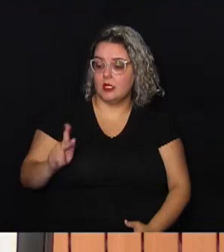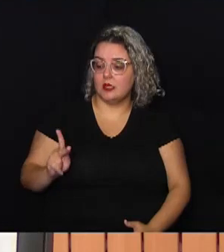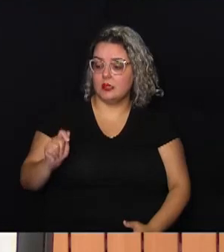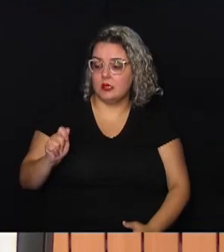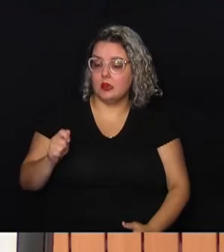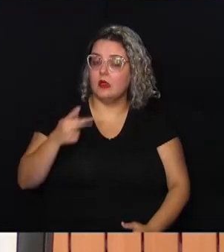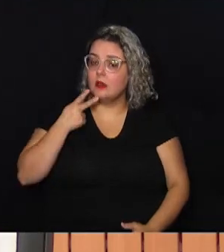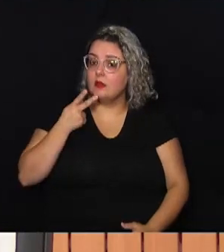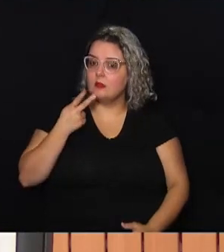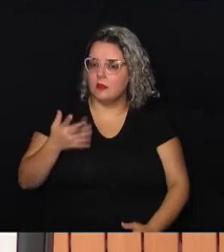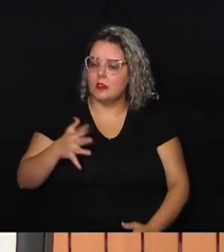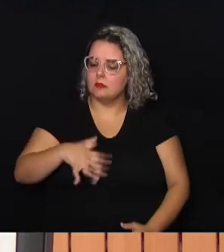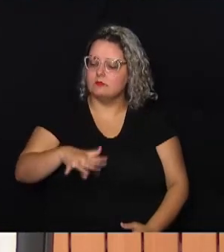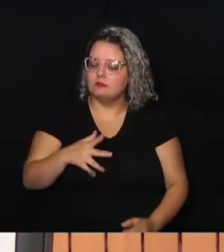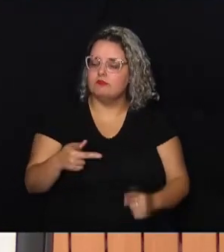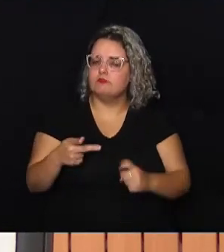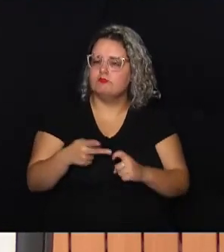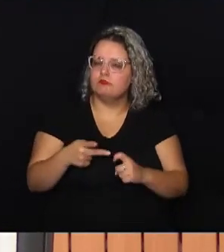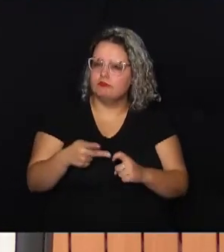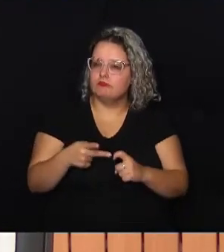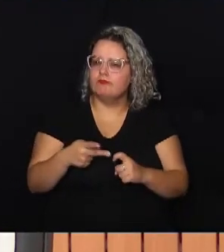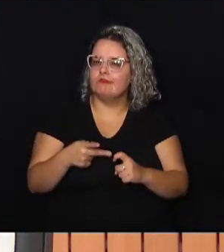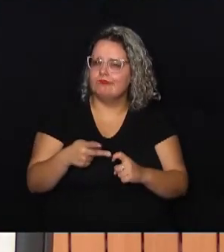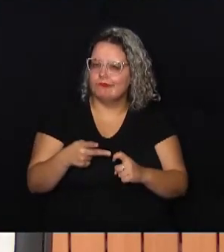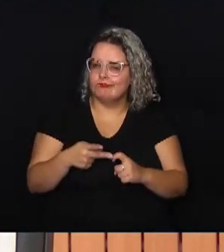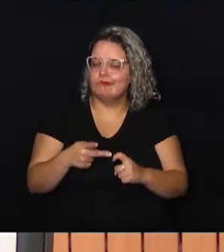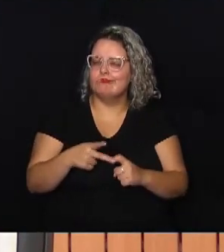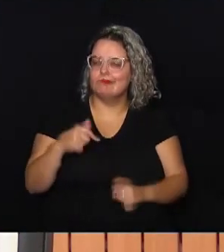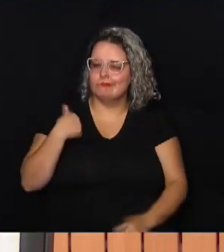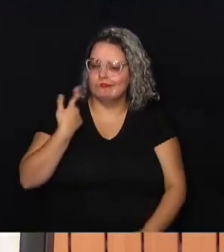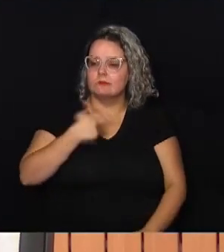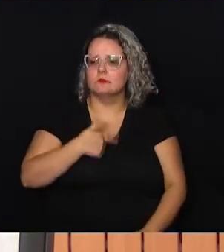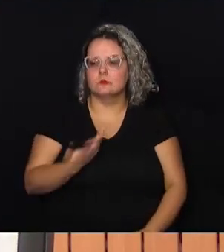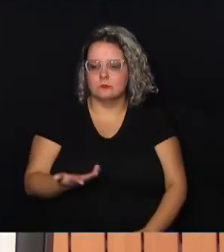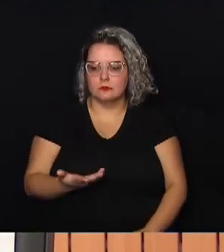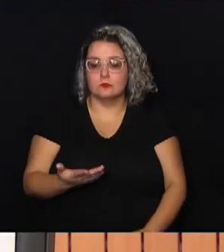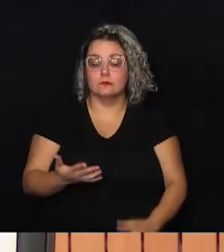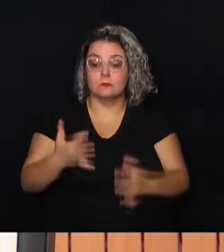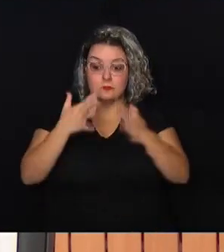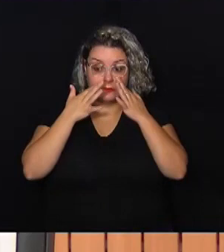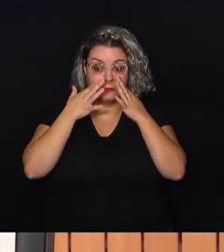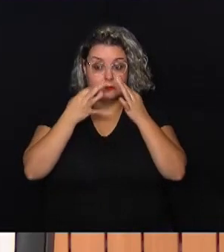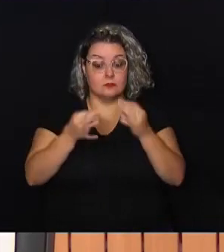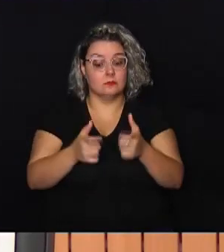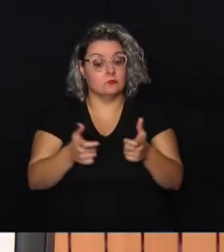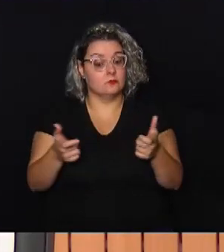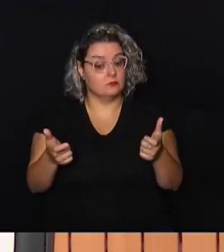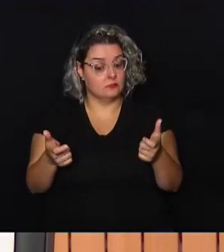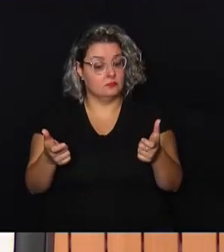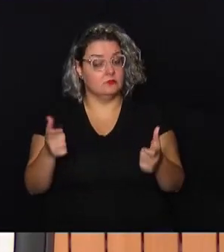eixo pediátrico, para nós, ele é o que está nos chamando muita atenção.